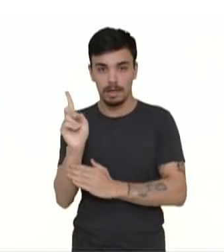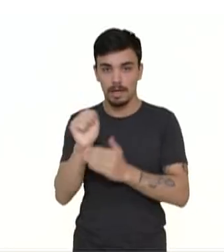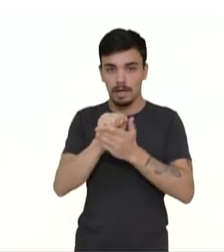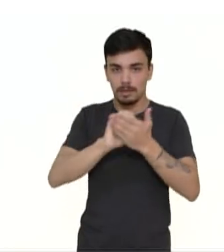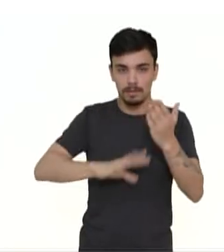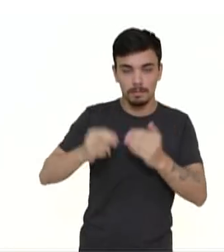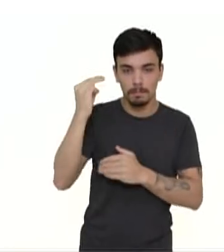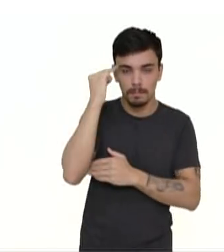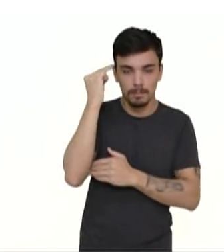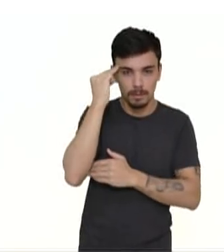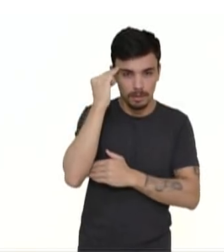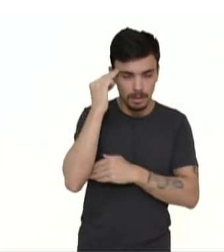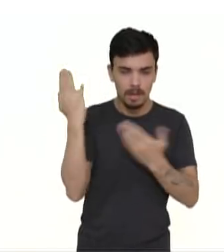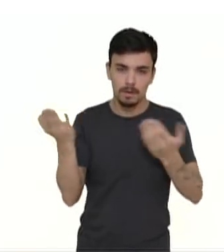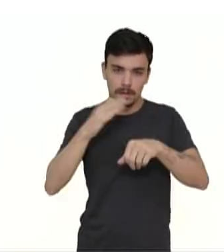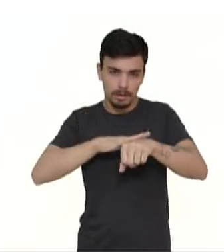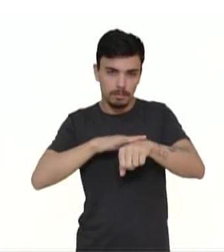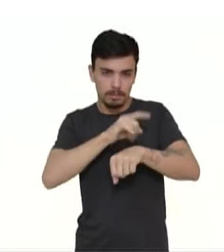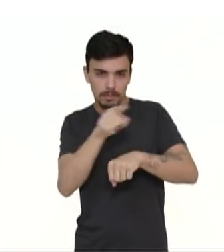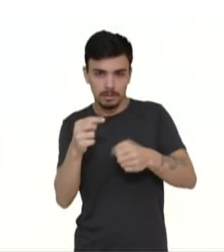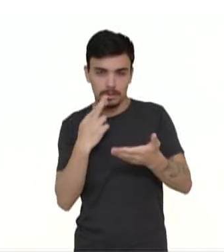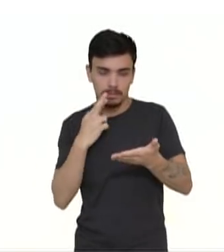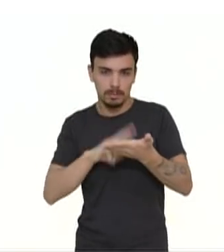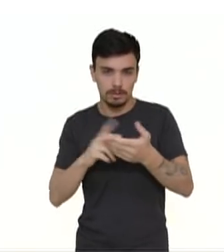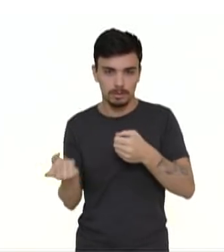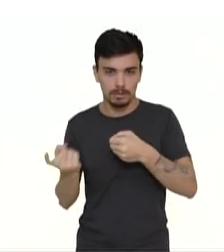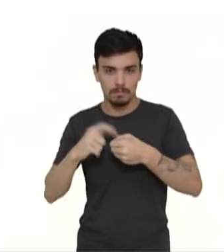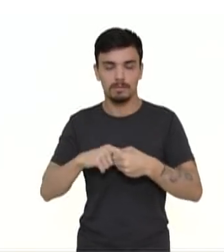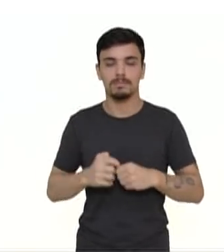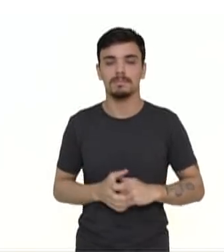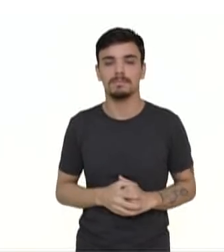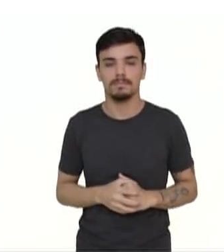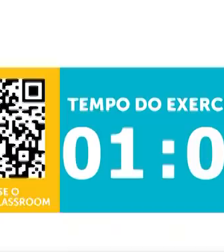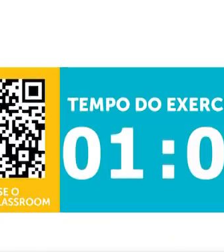exercício de memória. Mais um tempinho para vocês fazerem esse terceiro exercício.